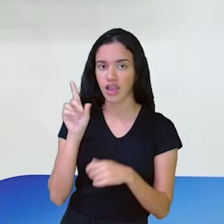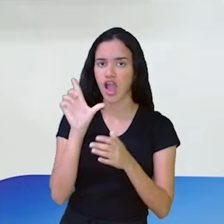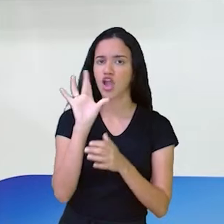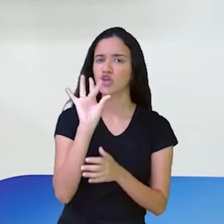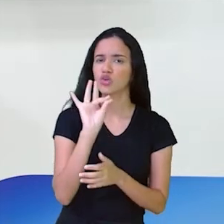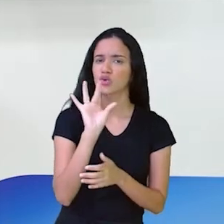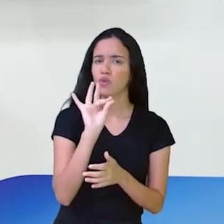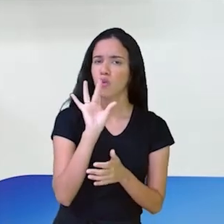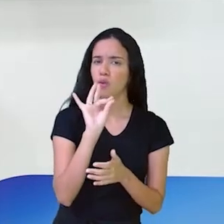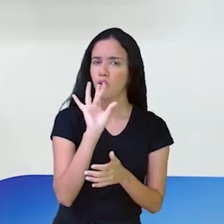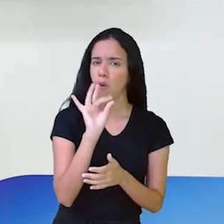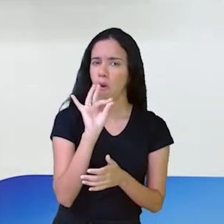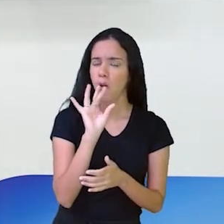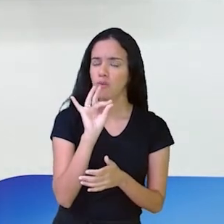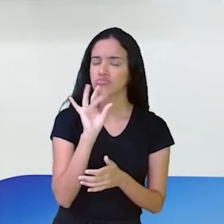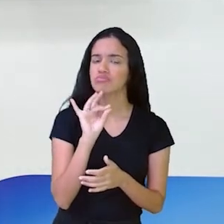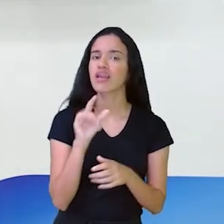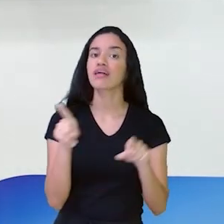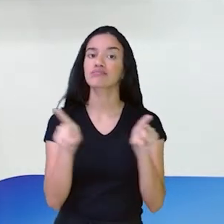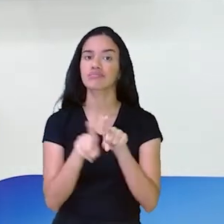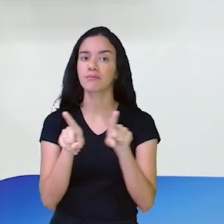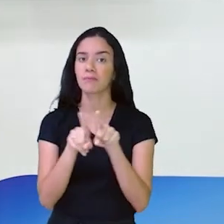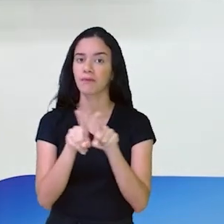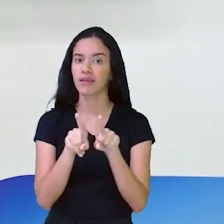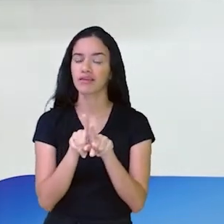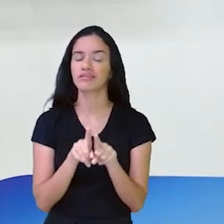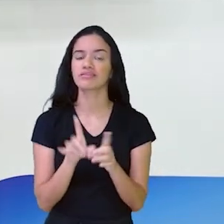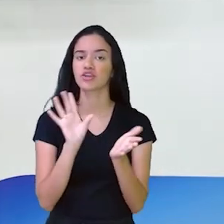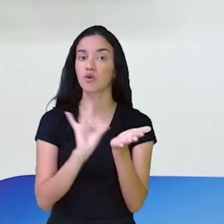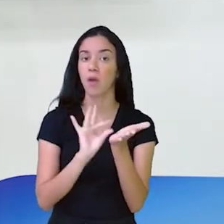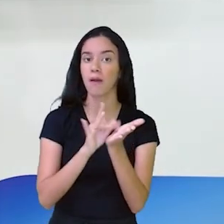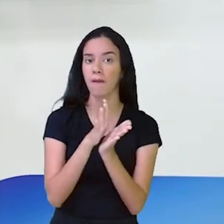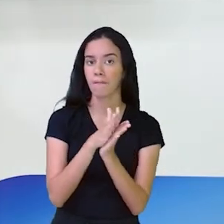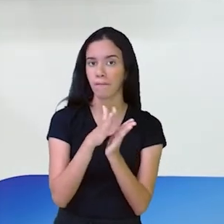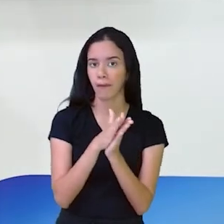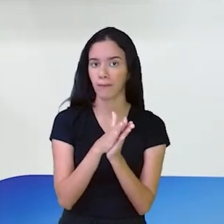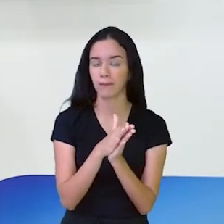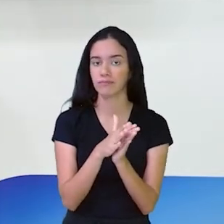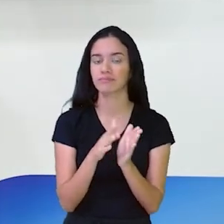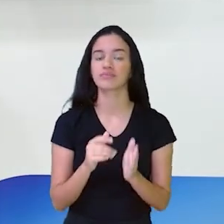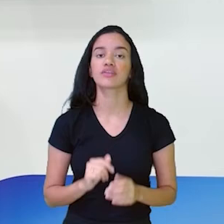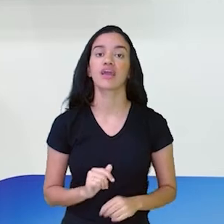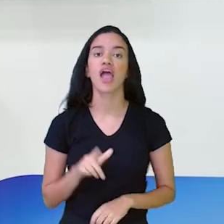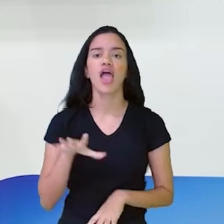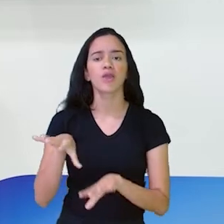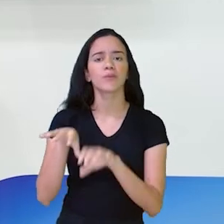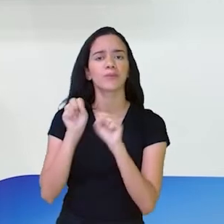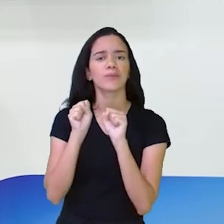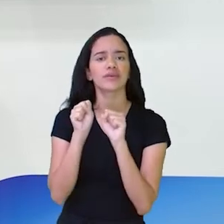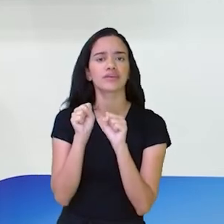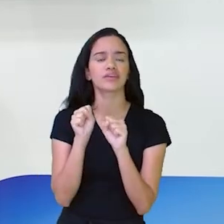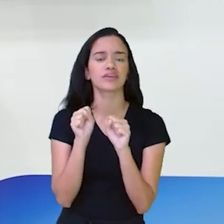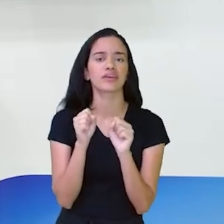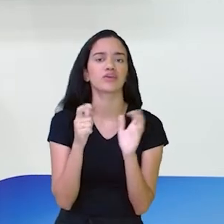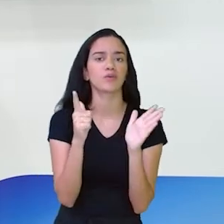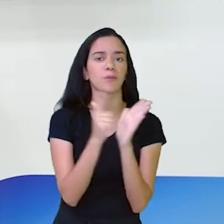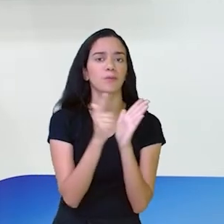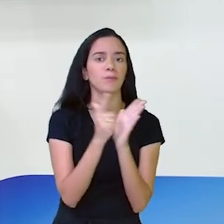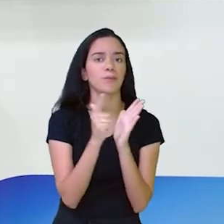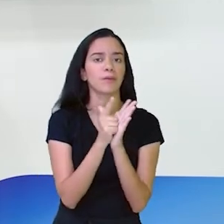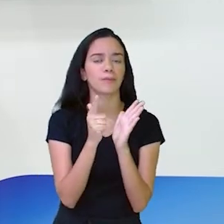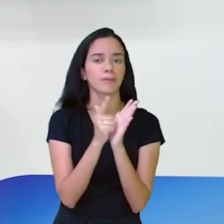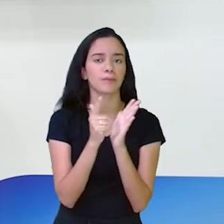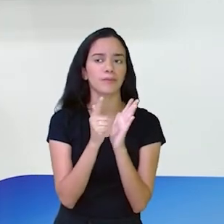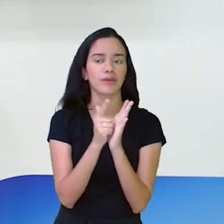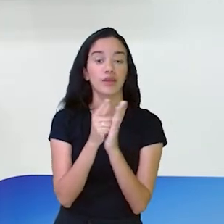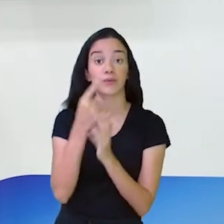cola branca normal, que cola papel. Eu peguei um papel sulfite, que é um papel ofício que você